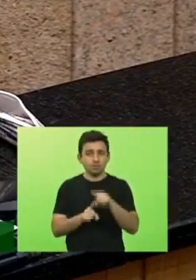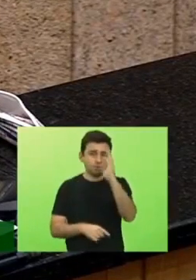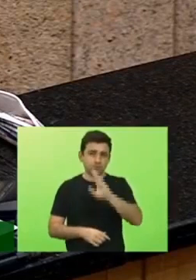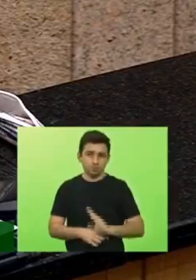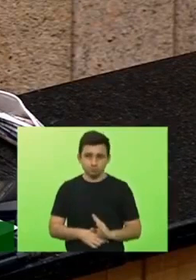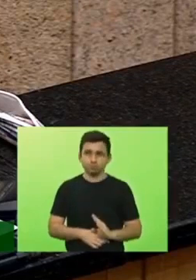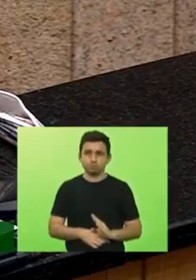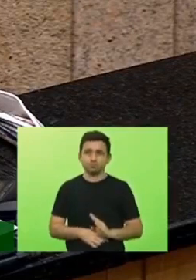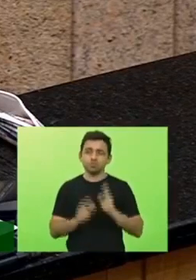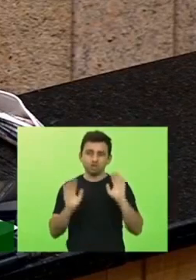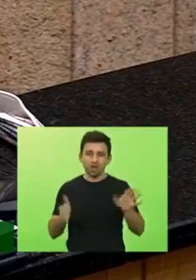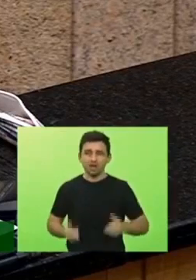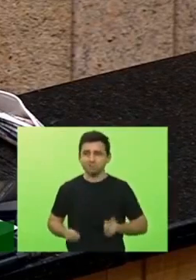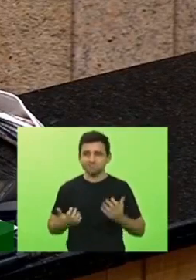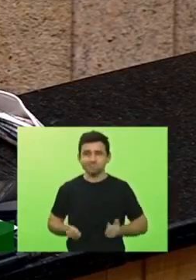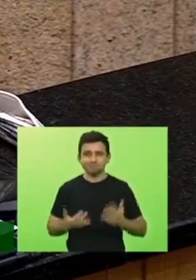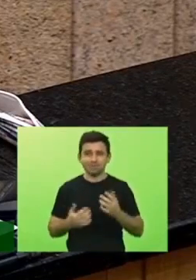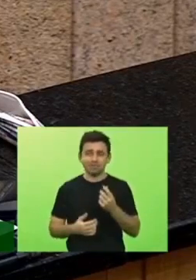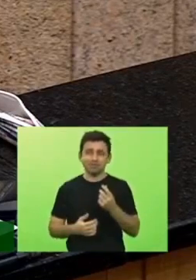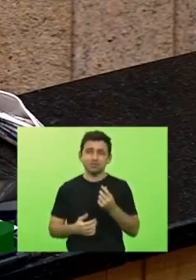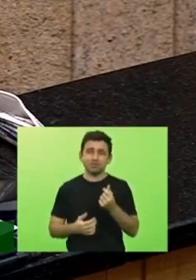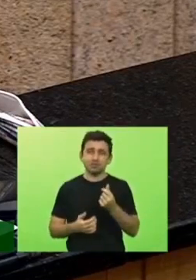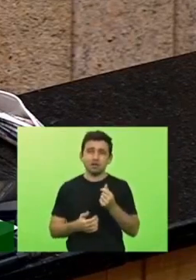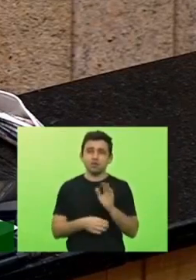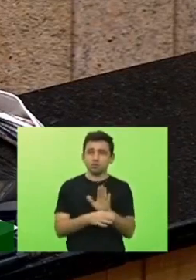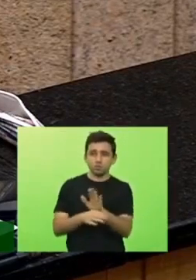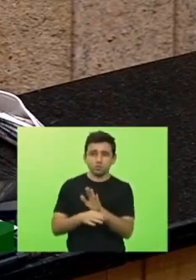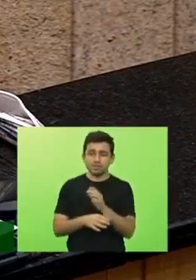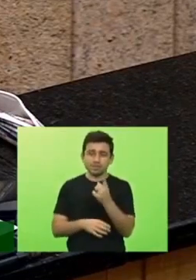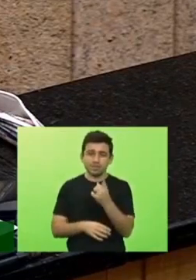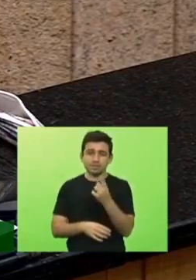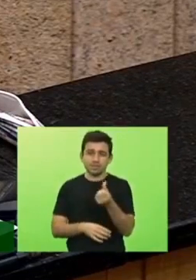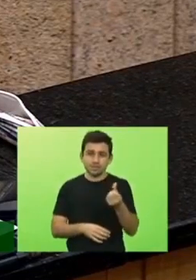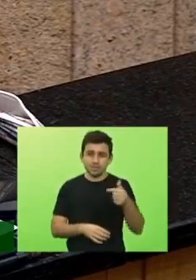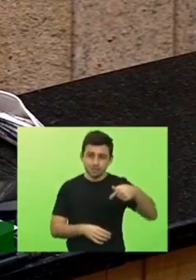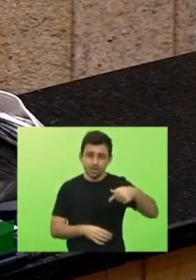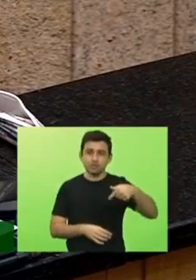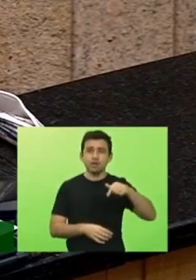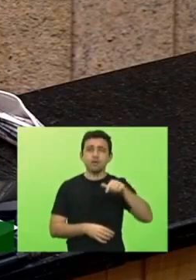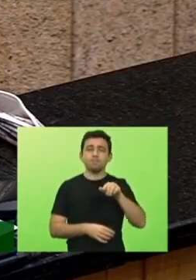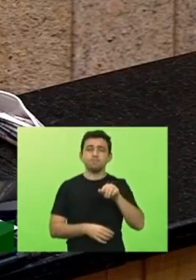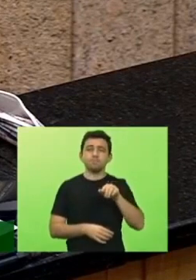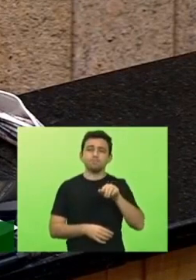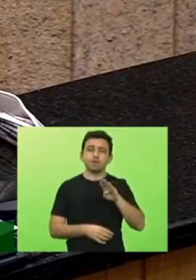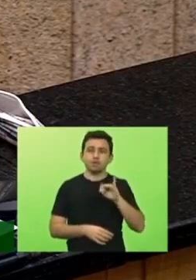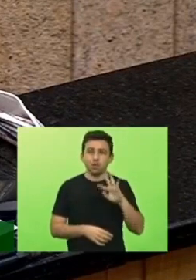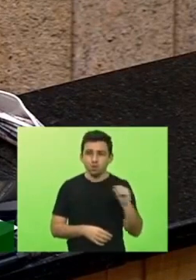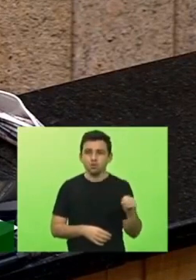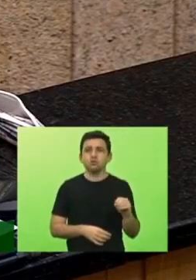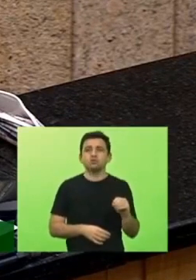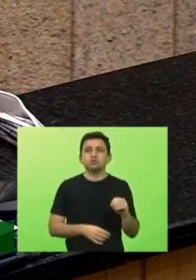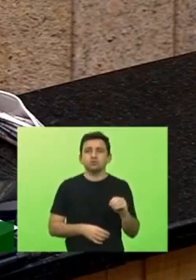gastou só em auxílio emergencial, por exemplo, 167 bilhões, são 30 bilhões para reembolso de estados e